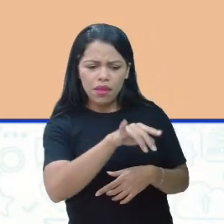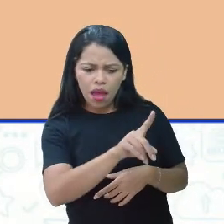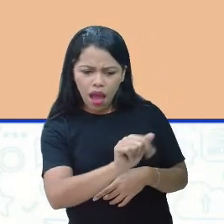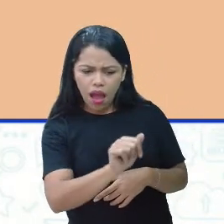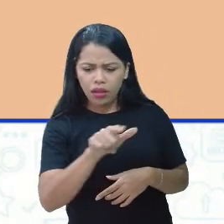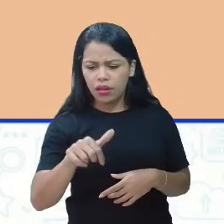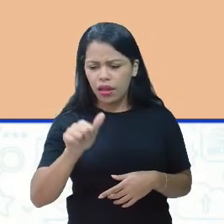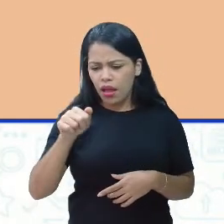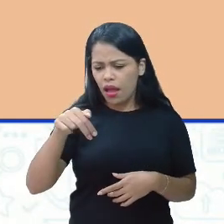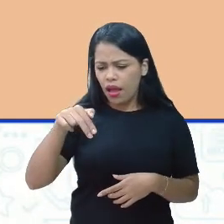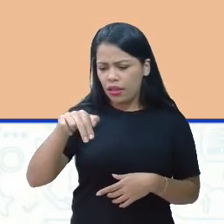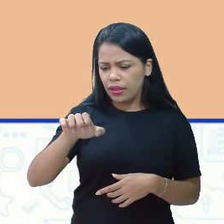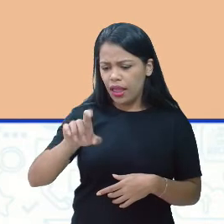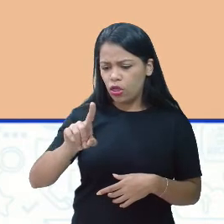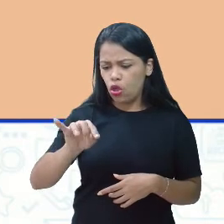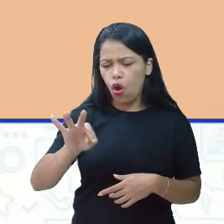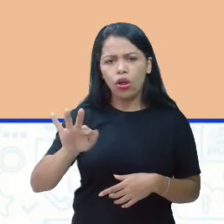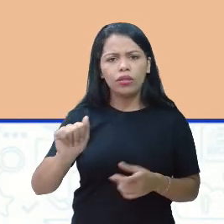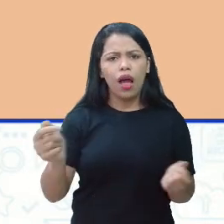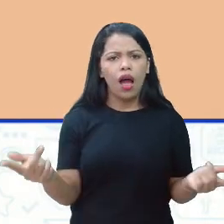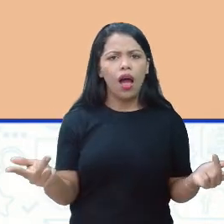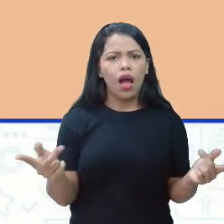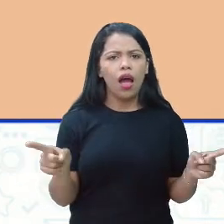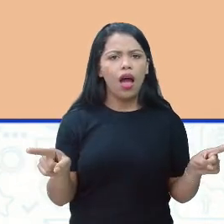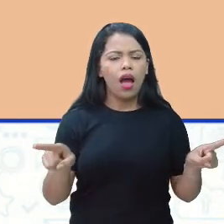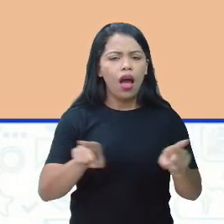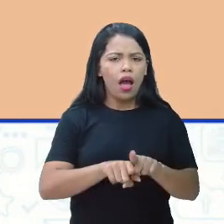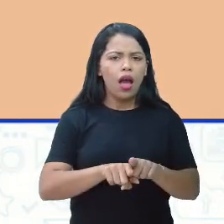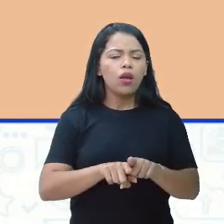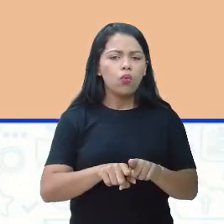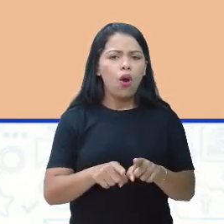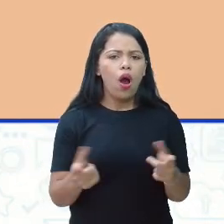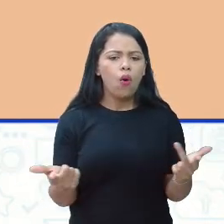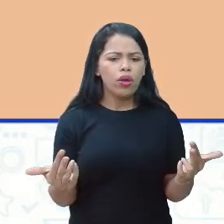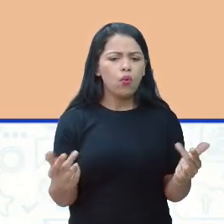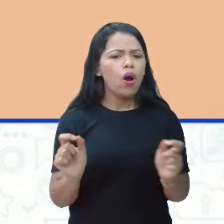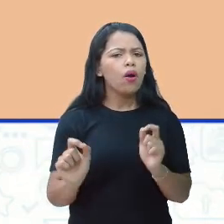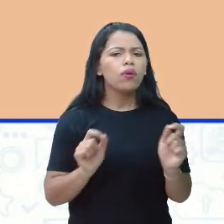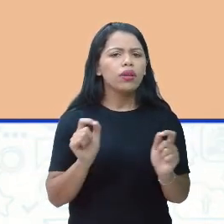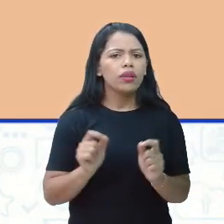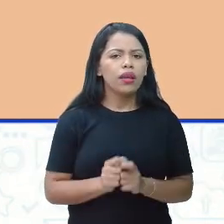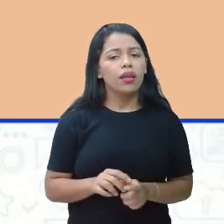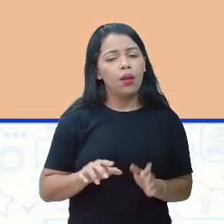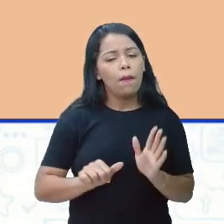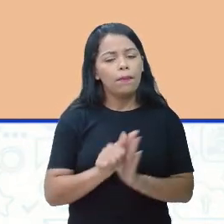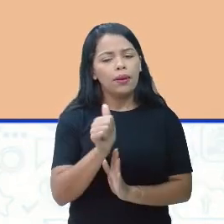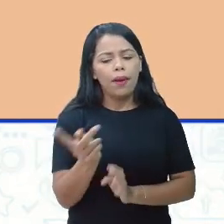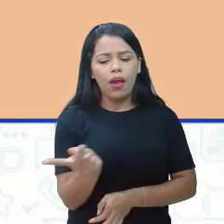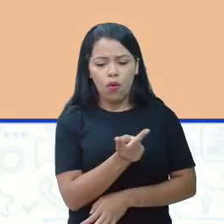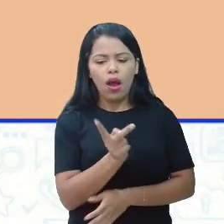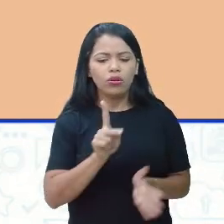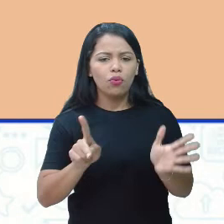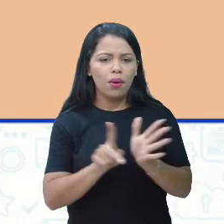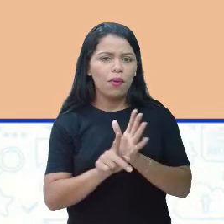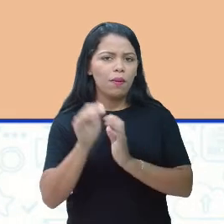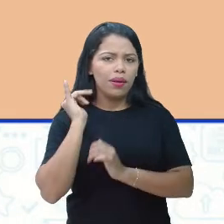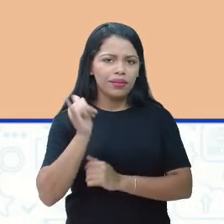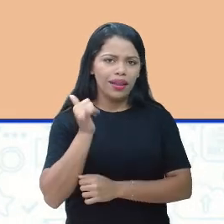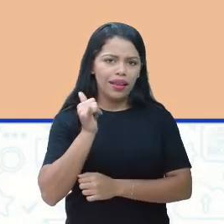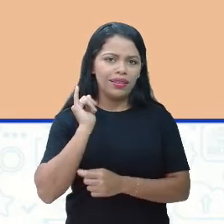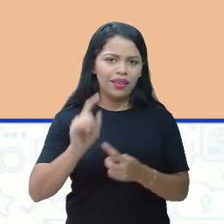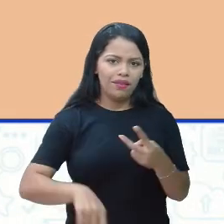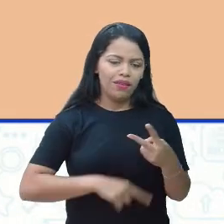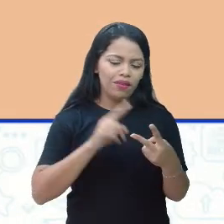têm em comum? Em primeiro lugar, ambas são narrativas, claro. Em segundo lugar,